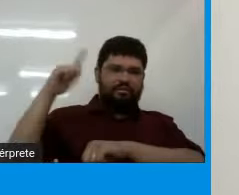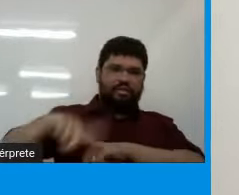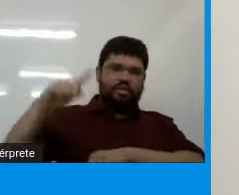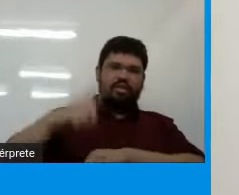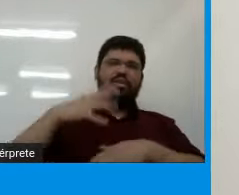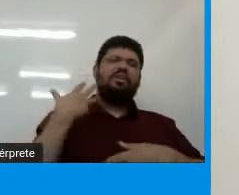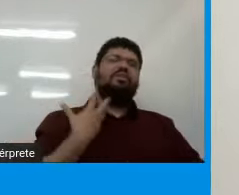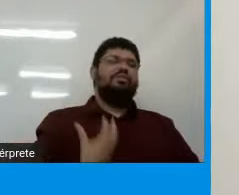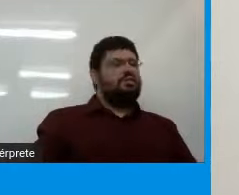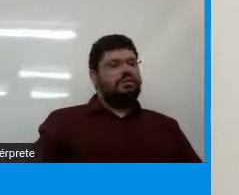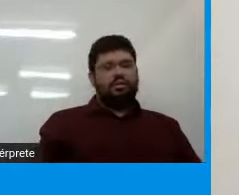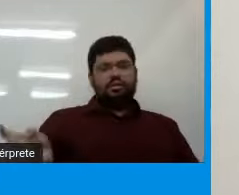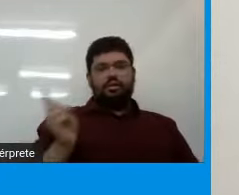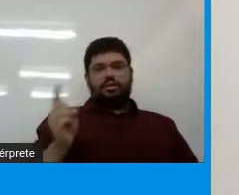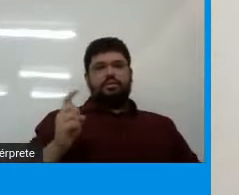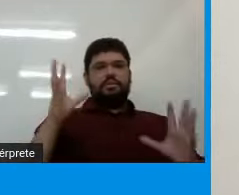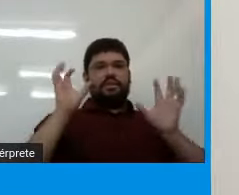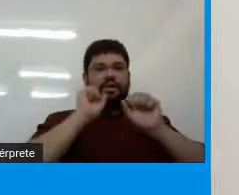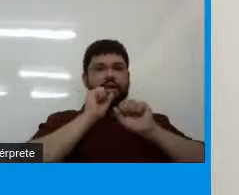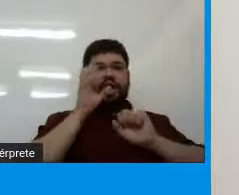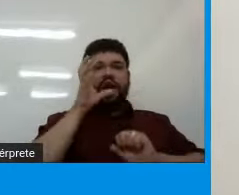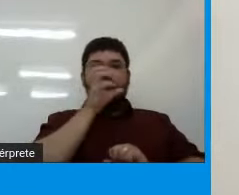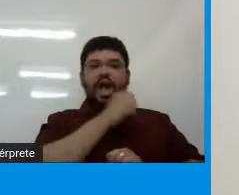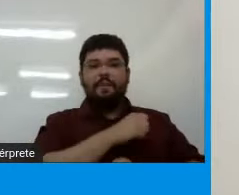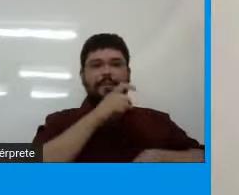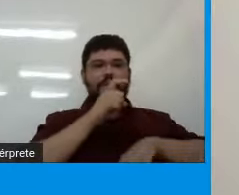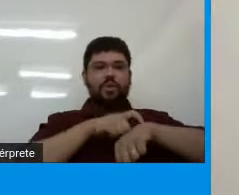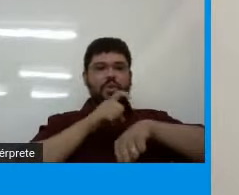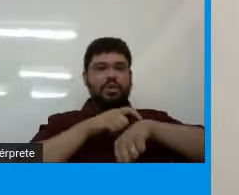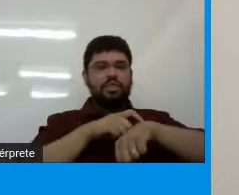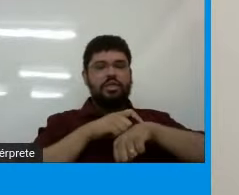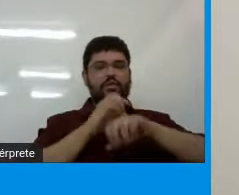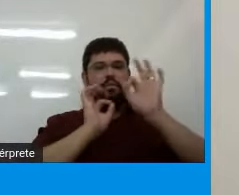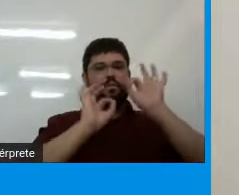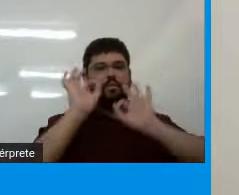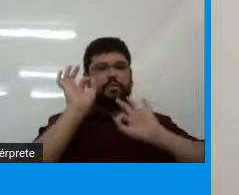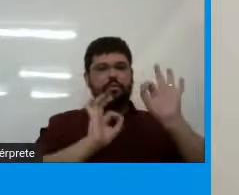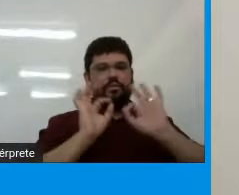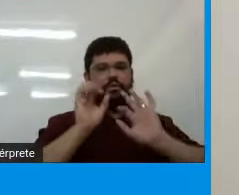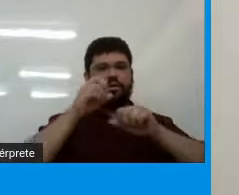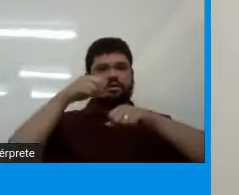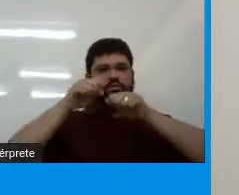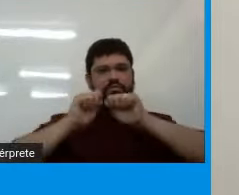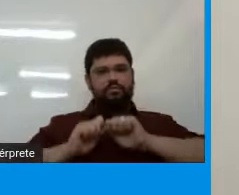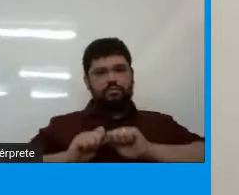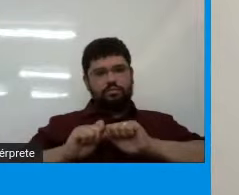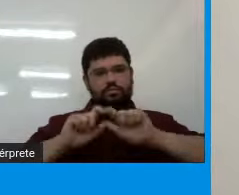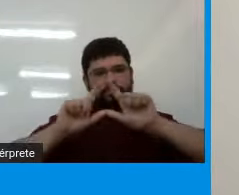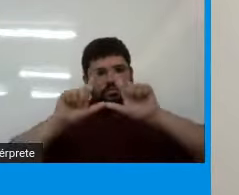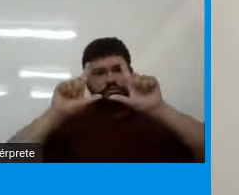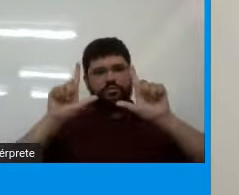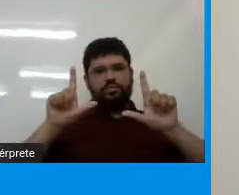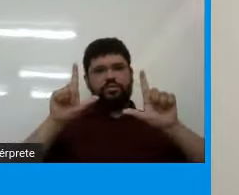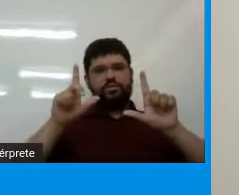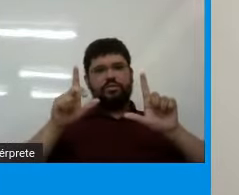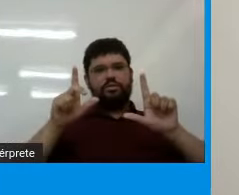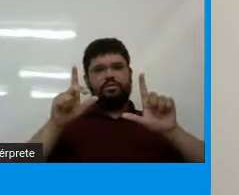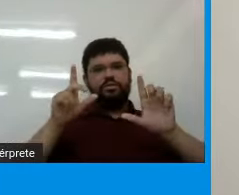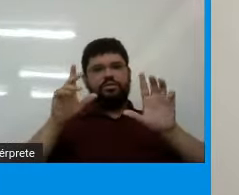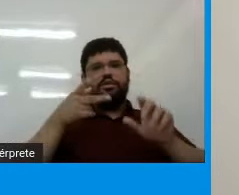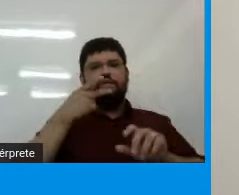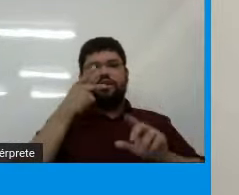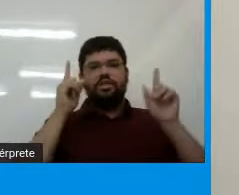além de te dar uma ideia muito boa do tempo de gravação. Quanto à linguagem, lembre-se sempre de usar frases curtas, objetivas e na